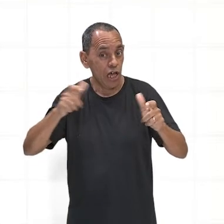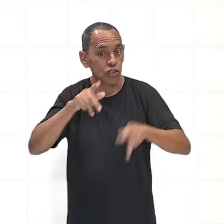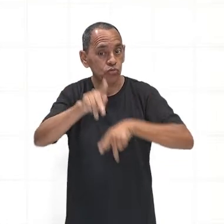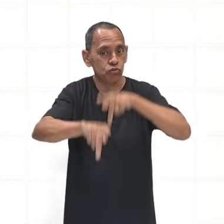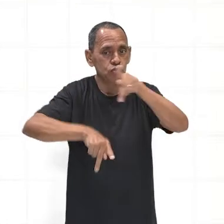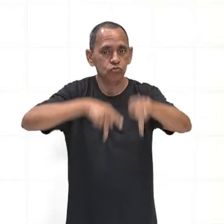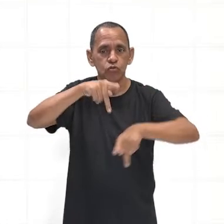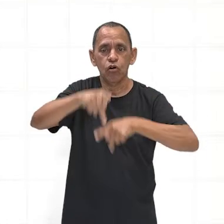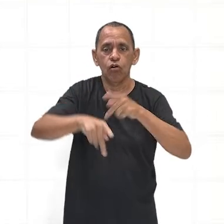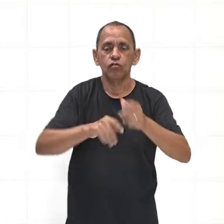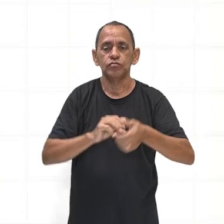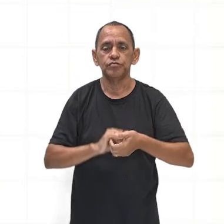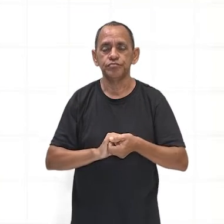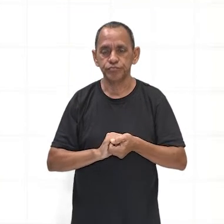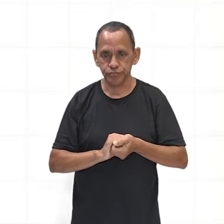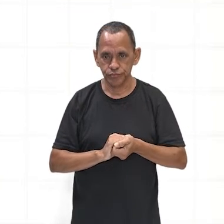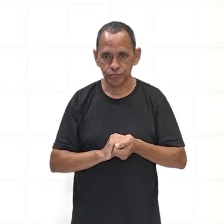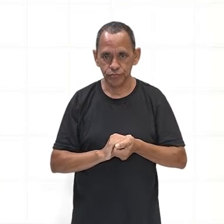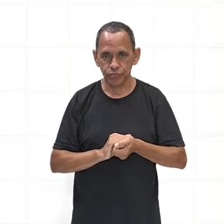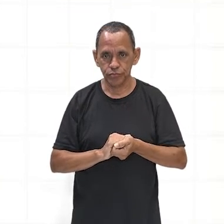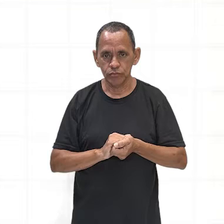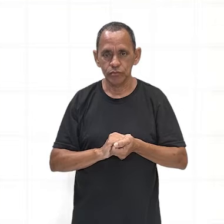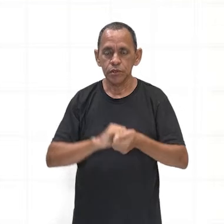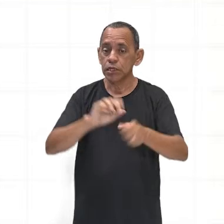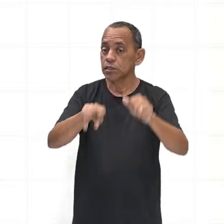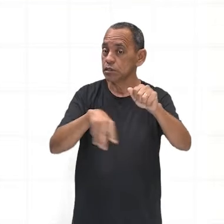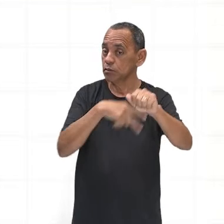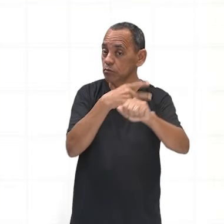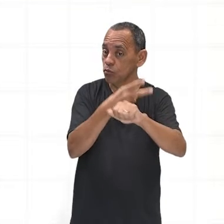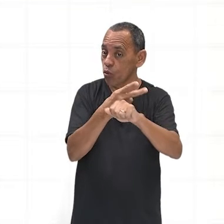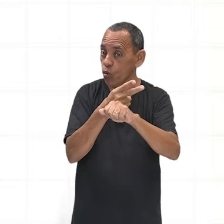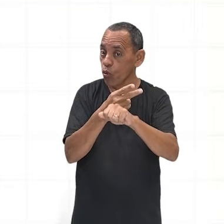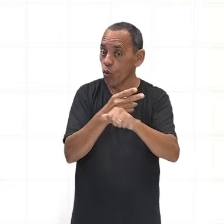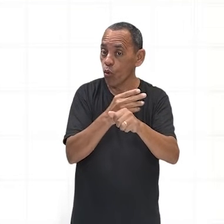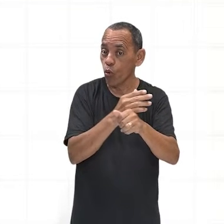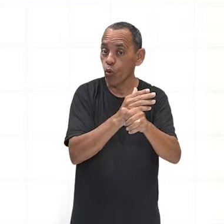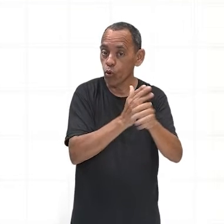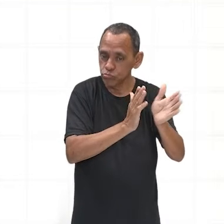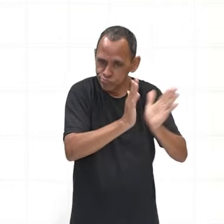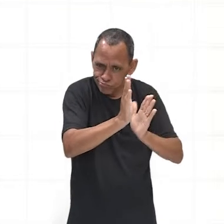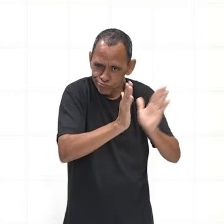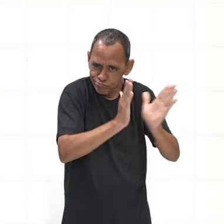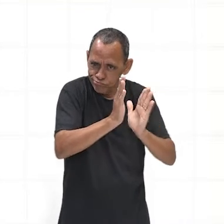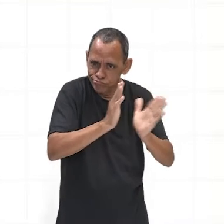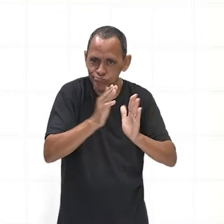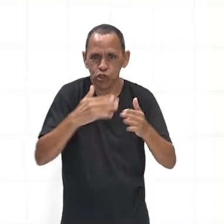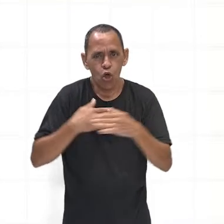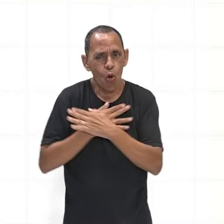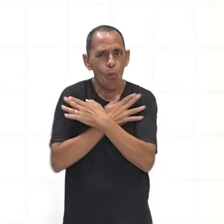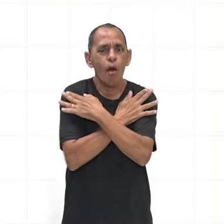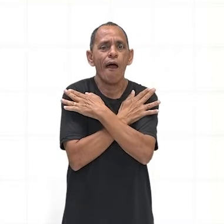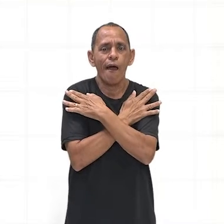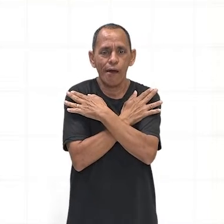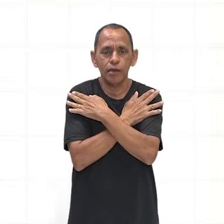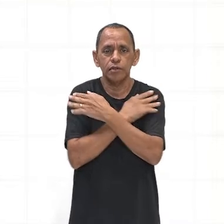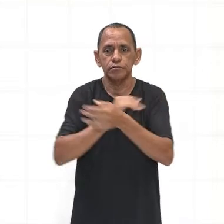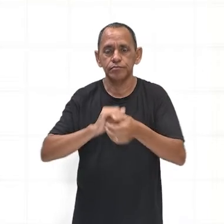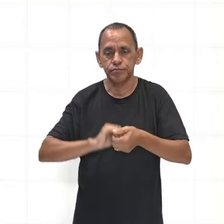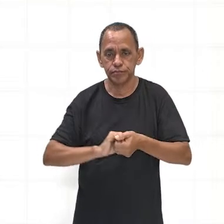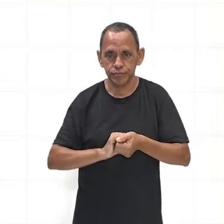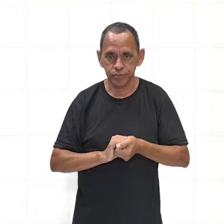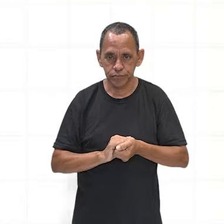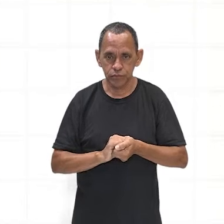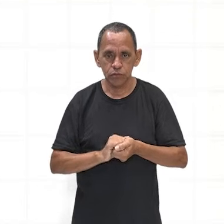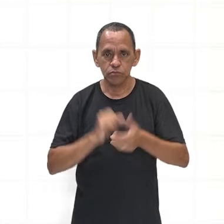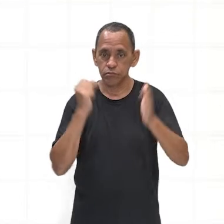auge da civilização maia, iniciou aí esse período pós-clássico, esse período logo depois do período auge, tá? E ele é